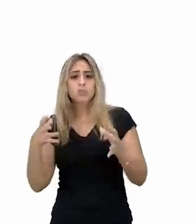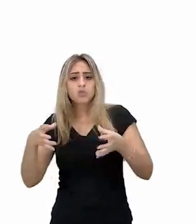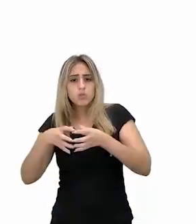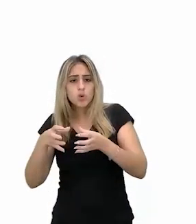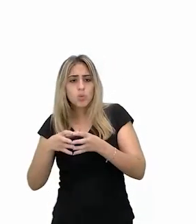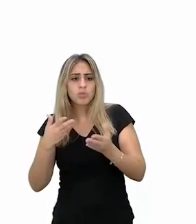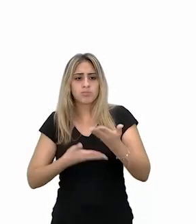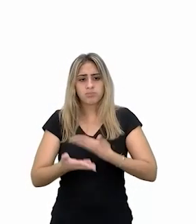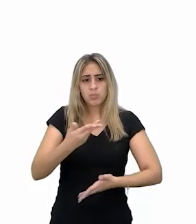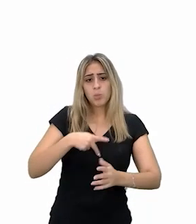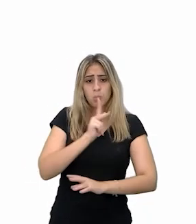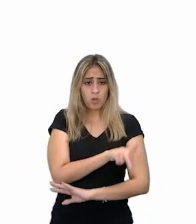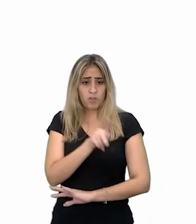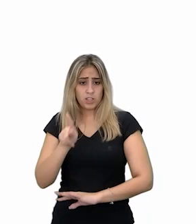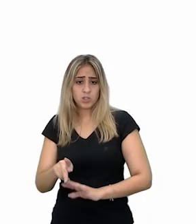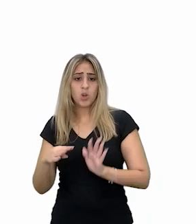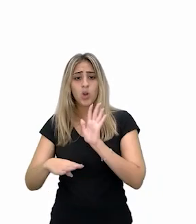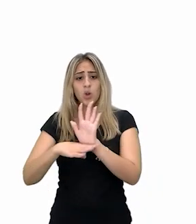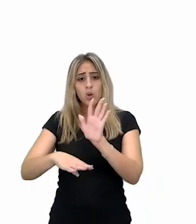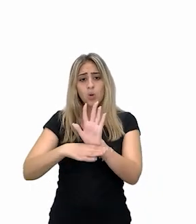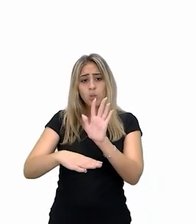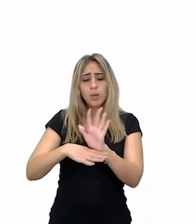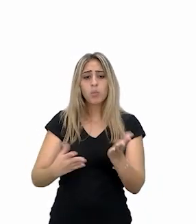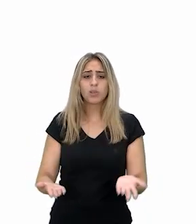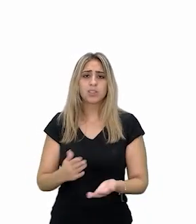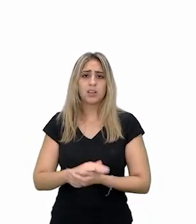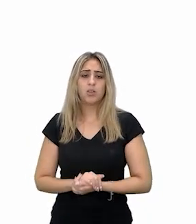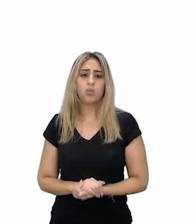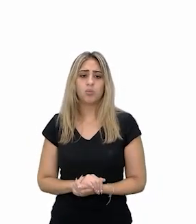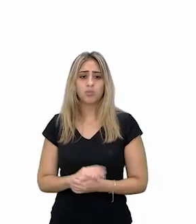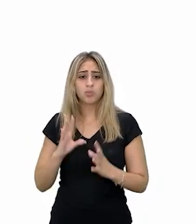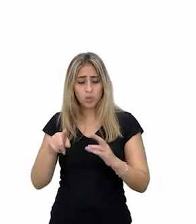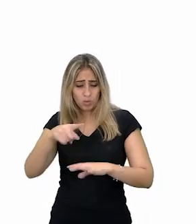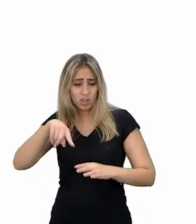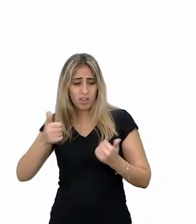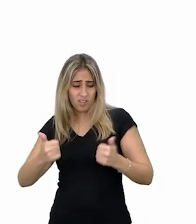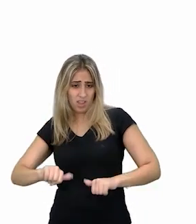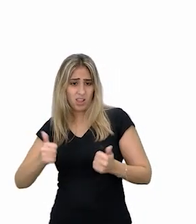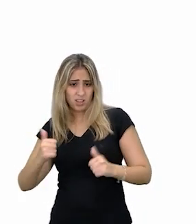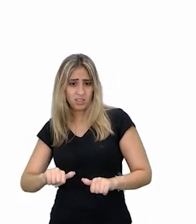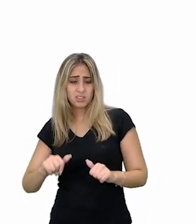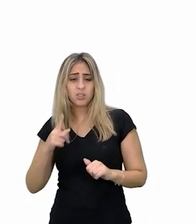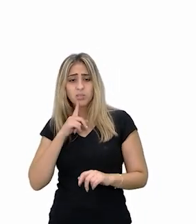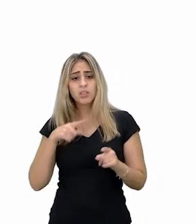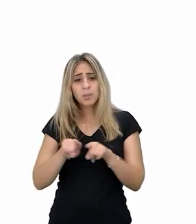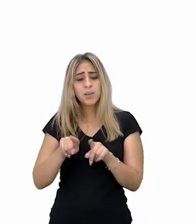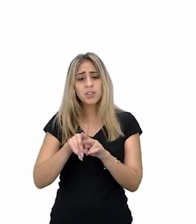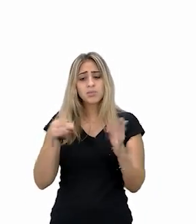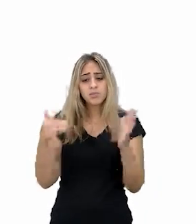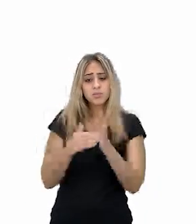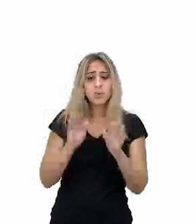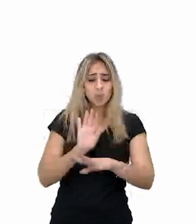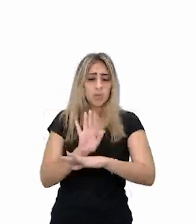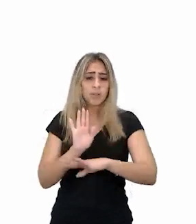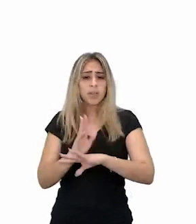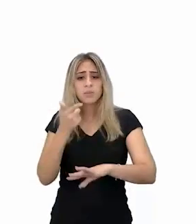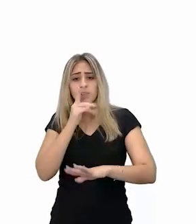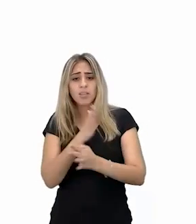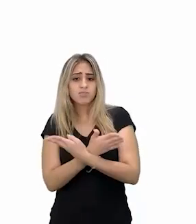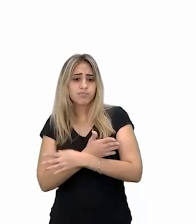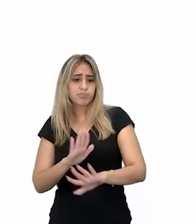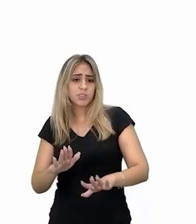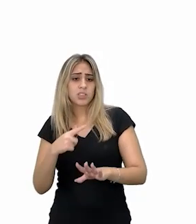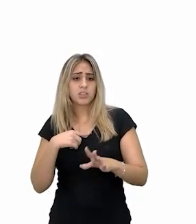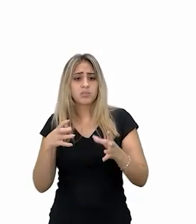as intervenções do professor, né? Então, tudo isso, toda essa avaliação vai também contribuir para romper